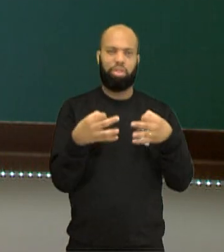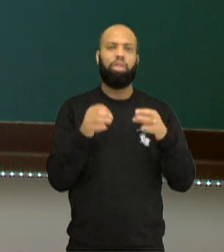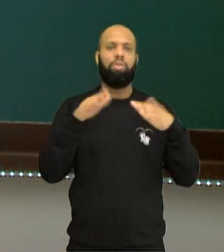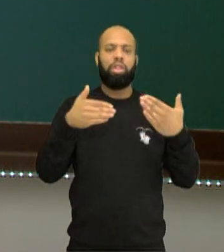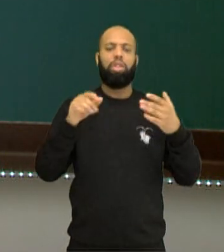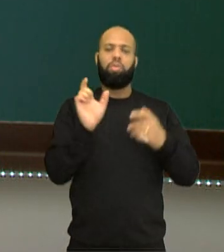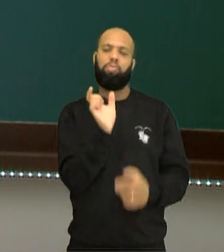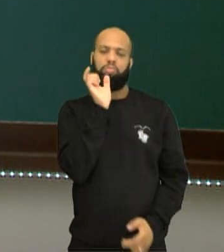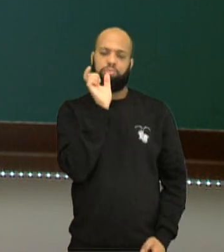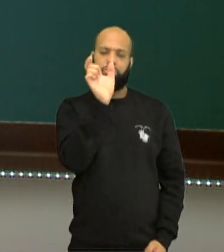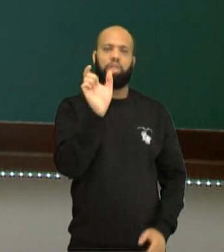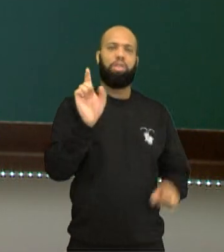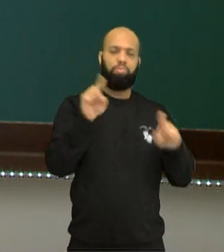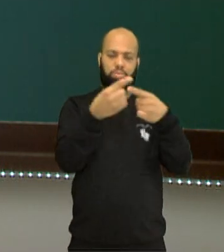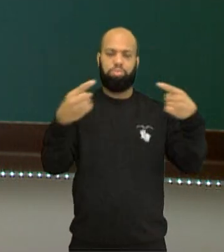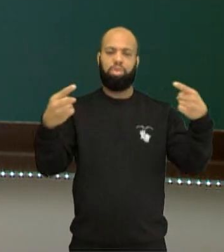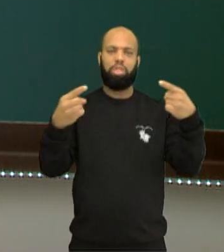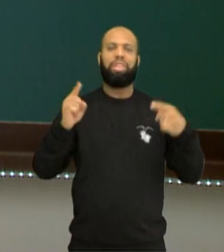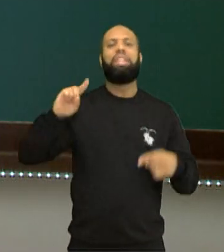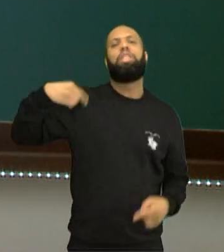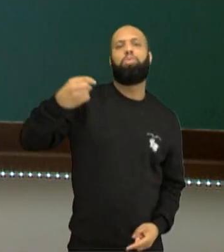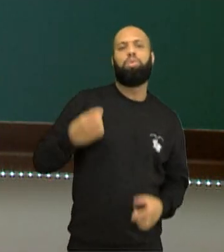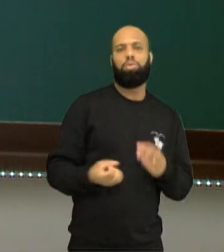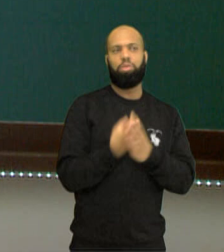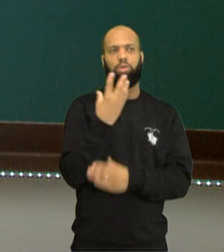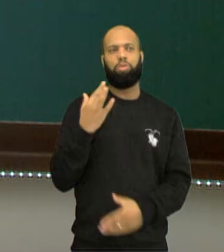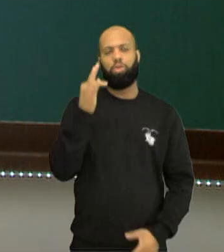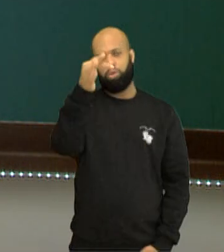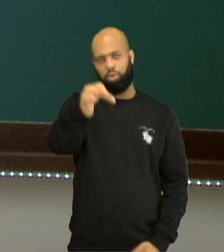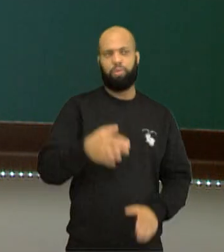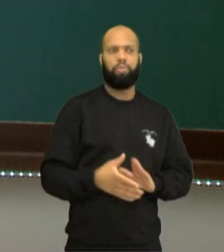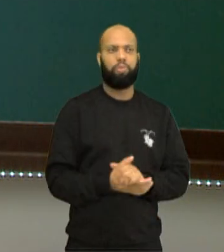termo música vem surgir somente no futuro.